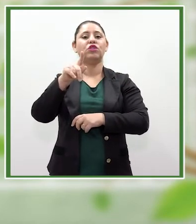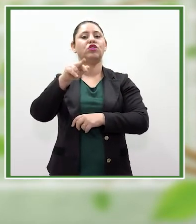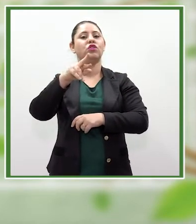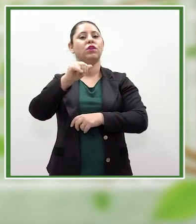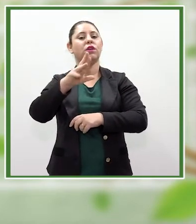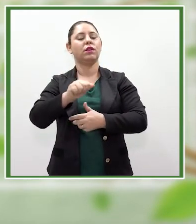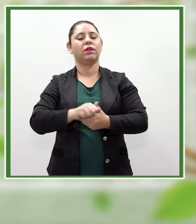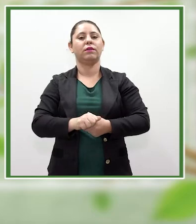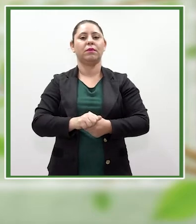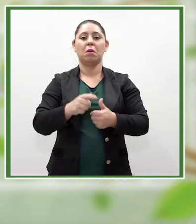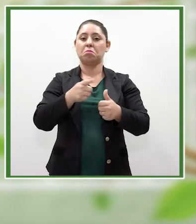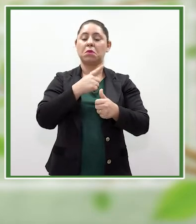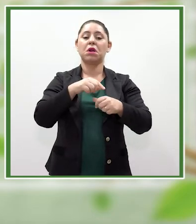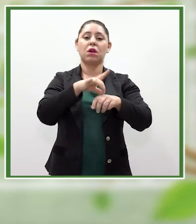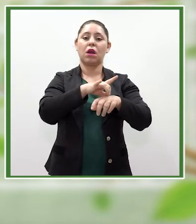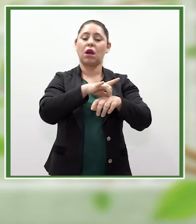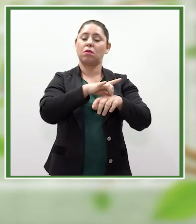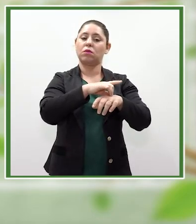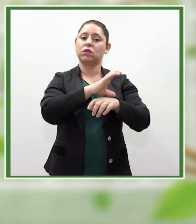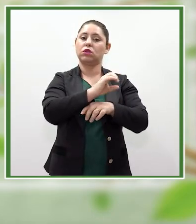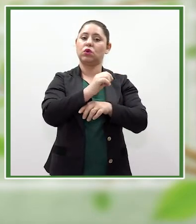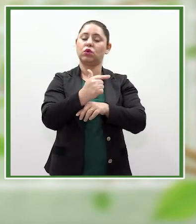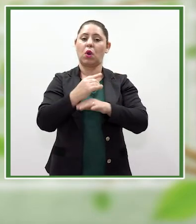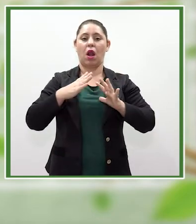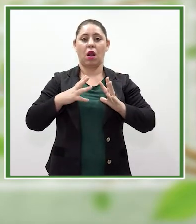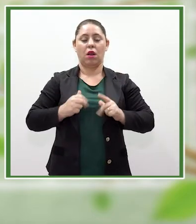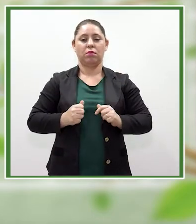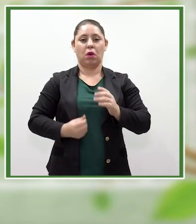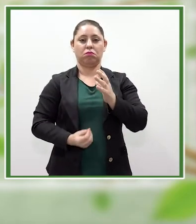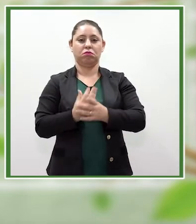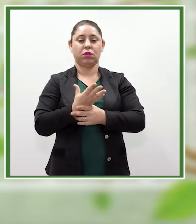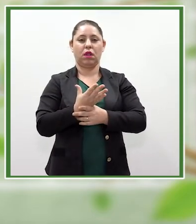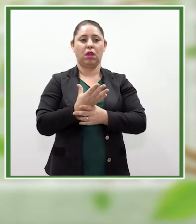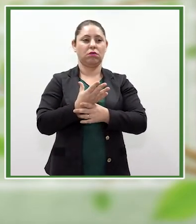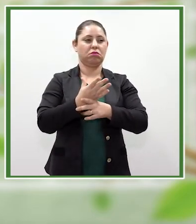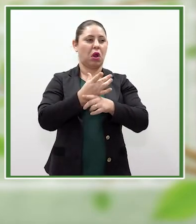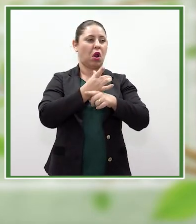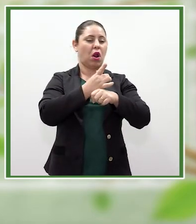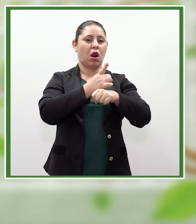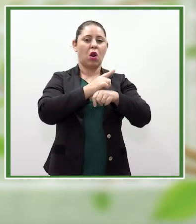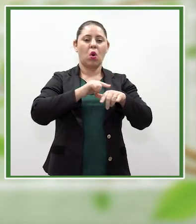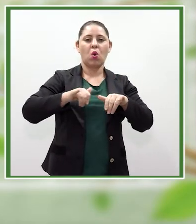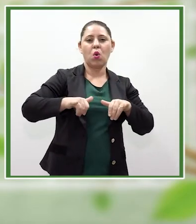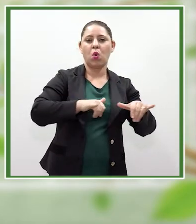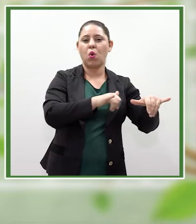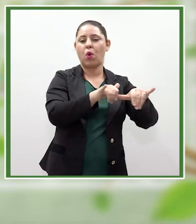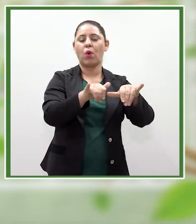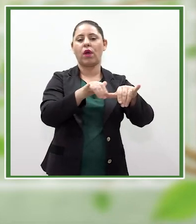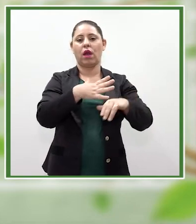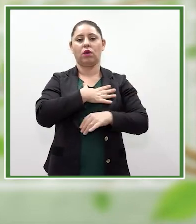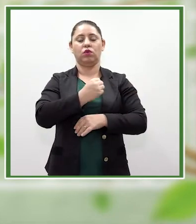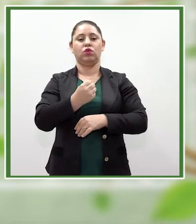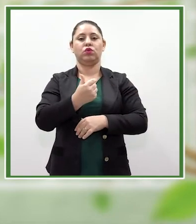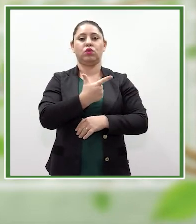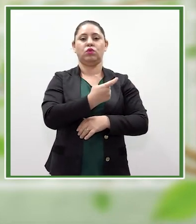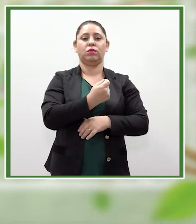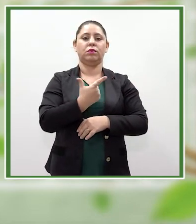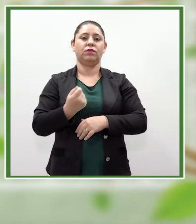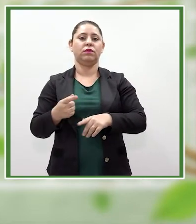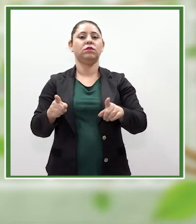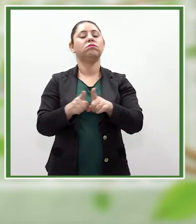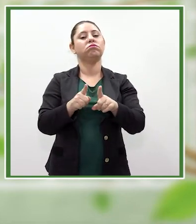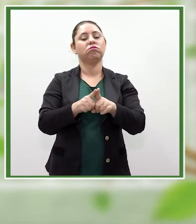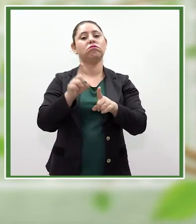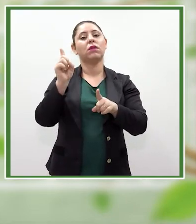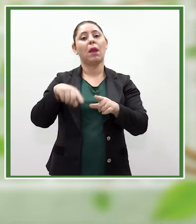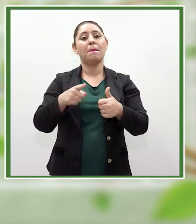a carne carbono neutro lançada no mercado em agosto de 2020. Vejam que foi a primeira